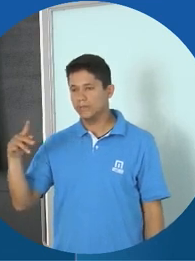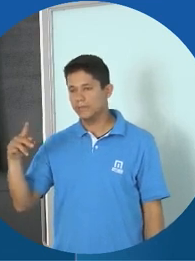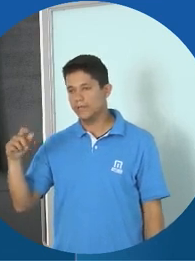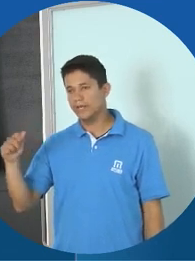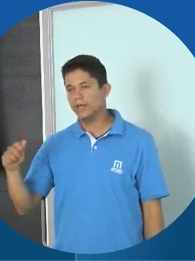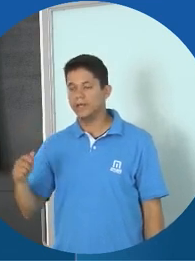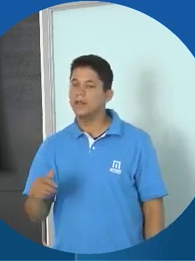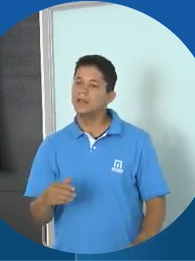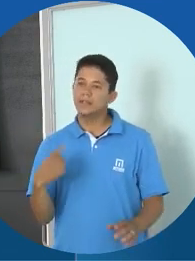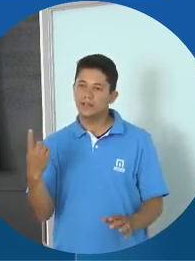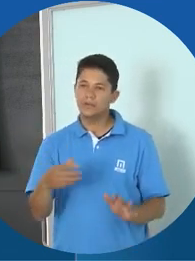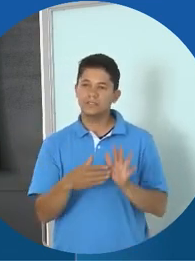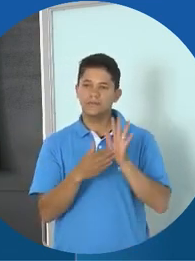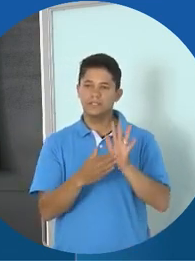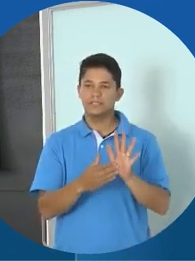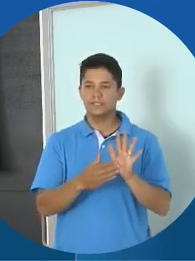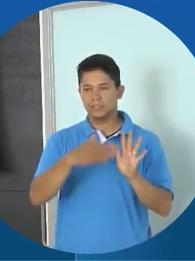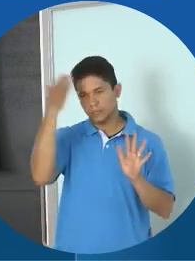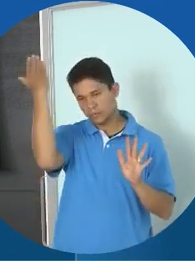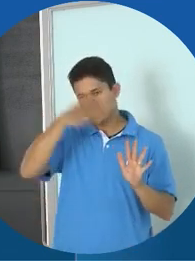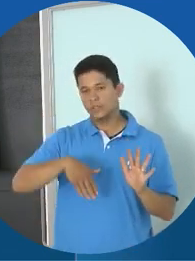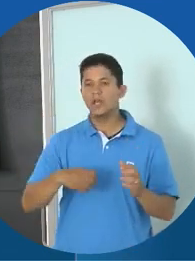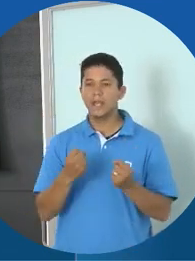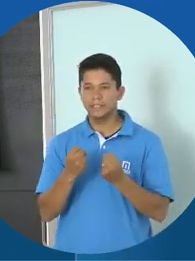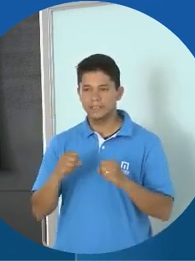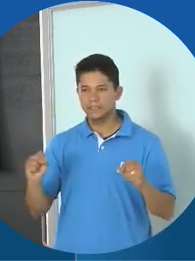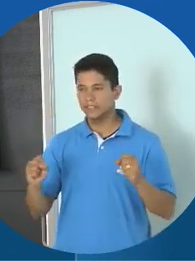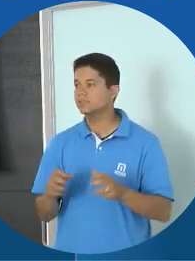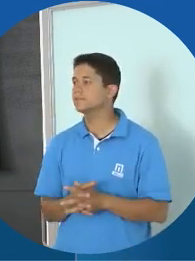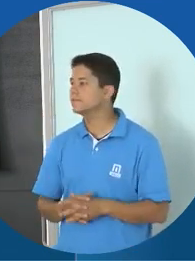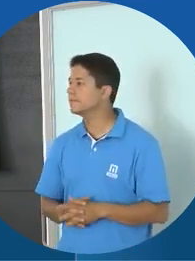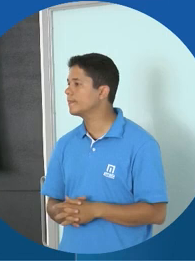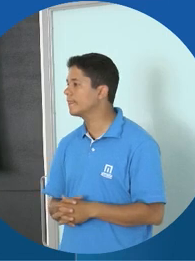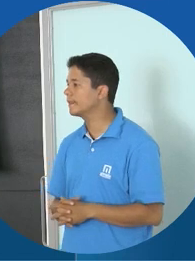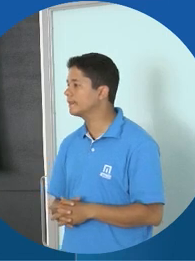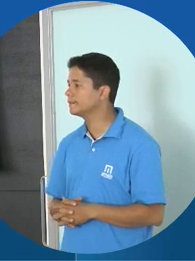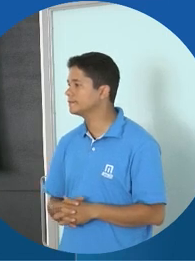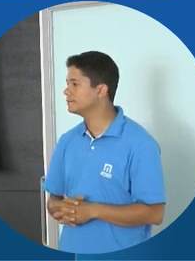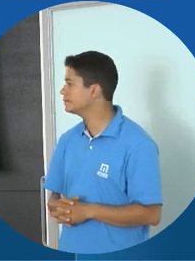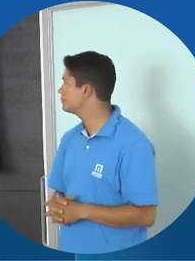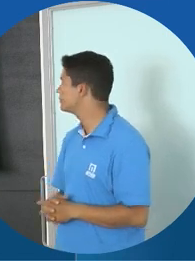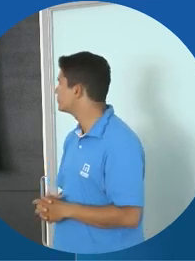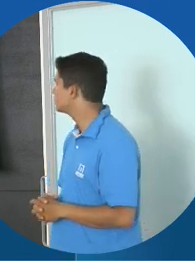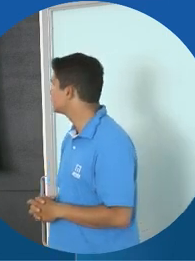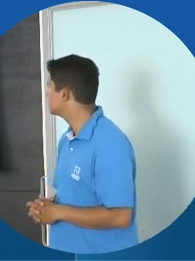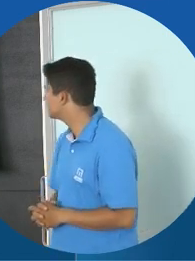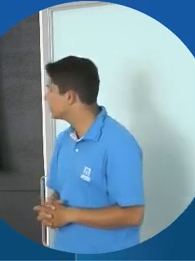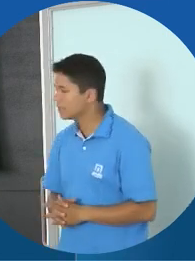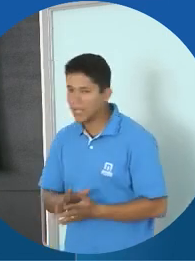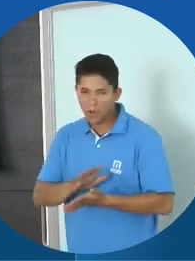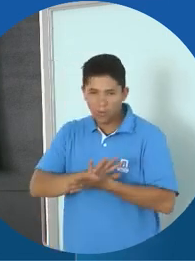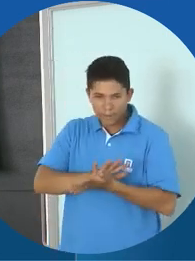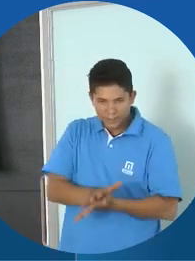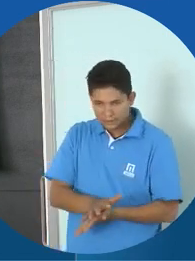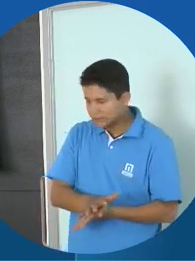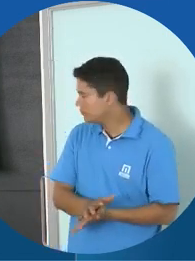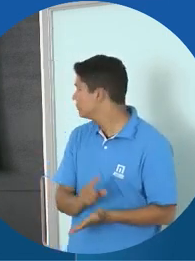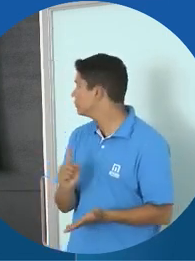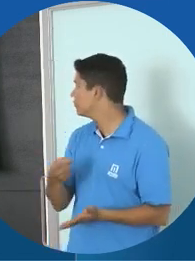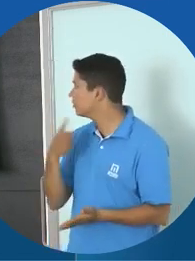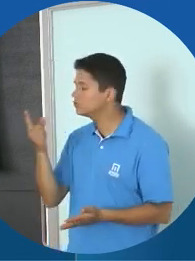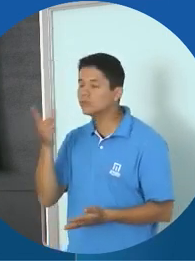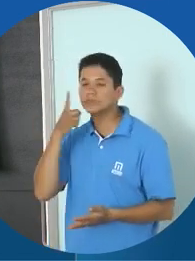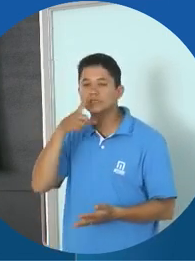realmente esse ganho de resistência, isso fala em termos de tração. E a compressão, nós conseguimos,